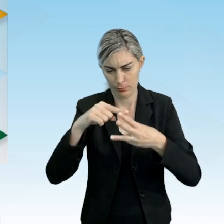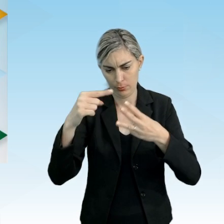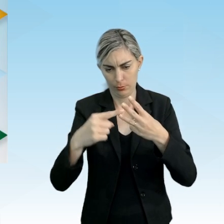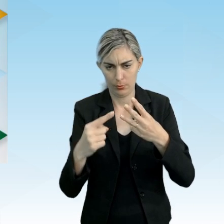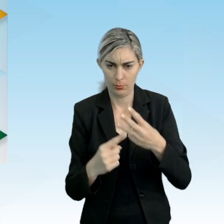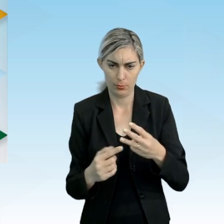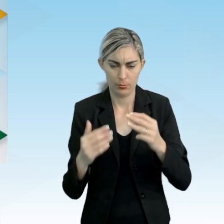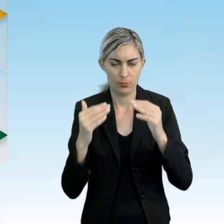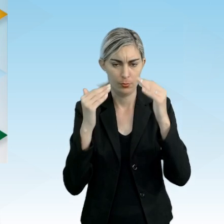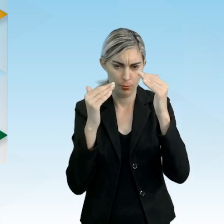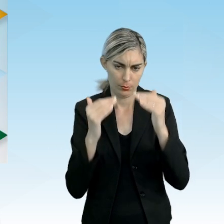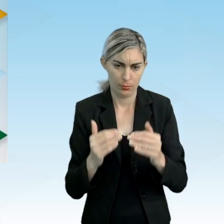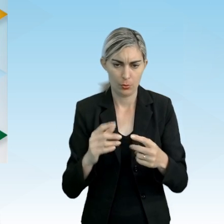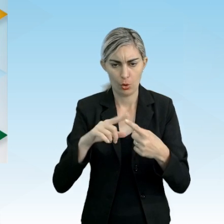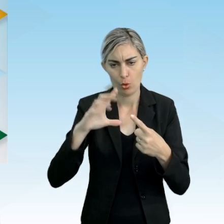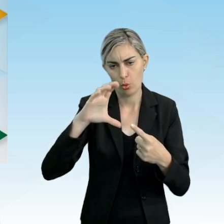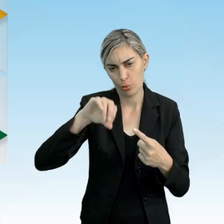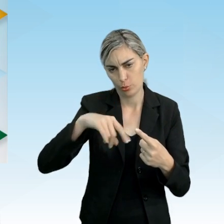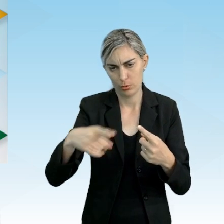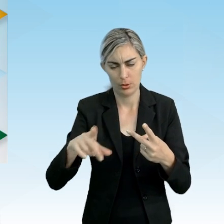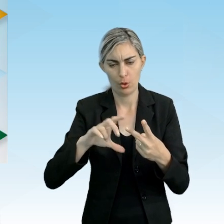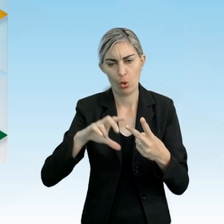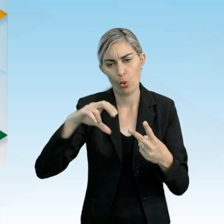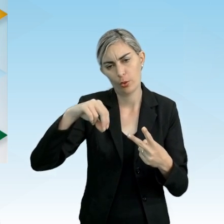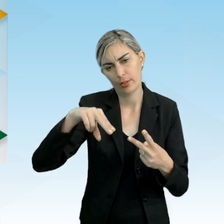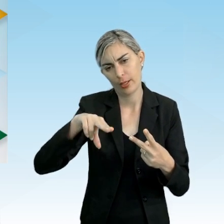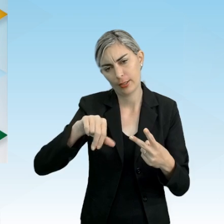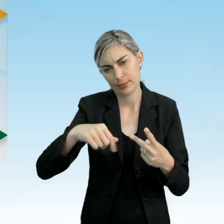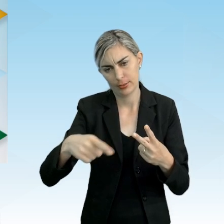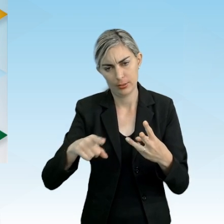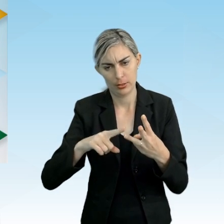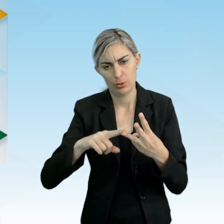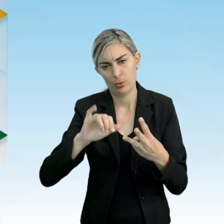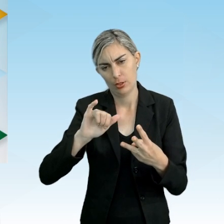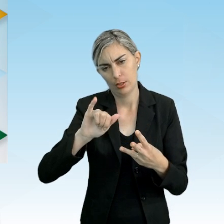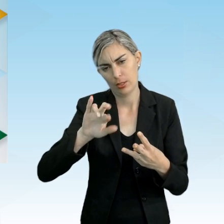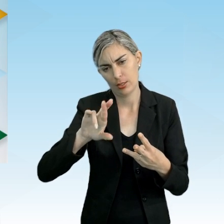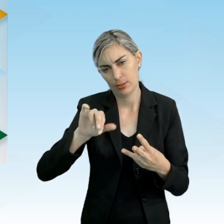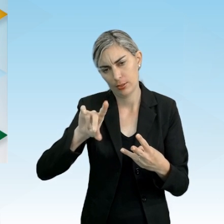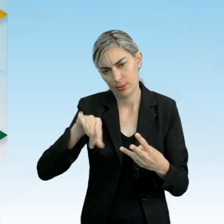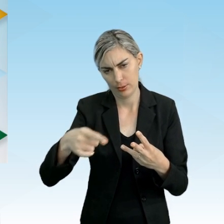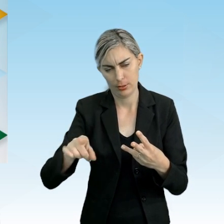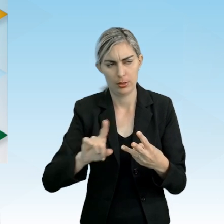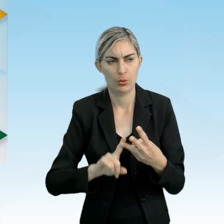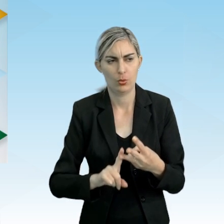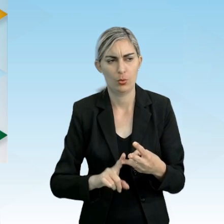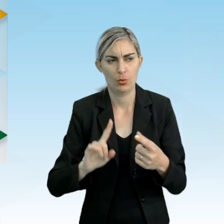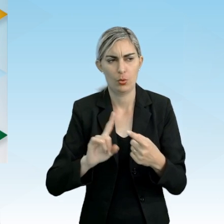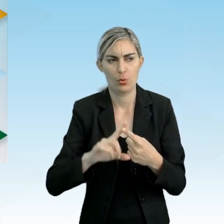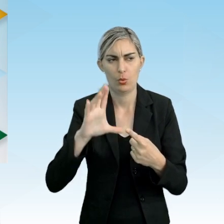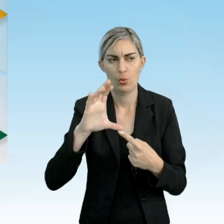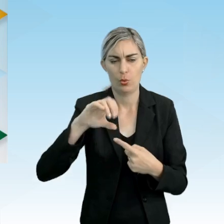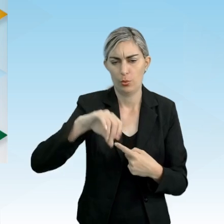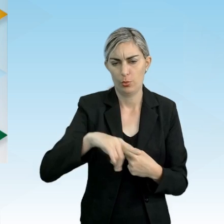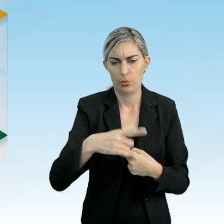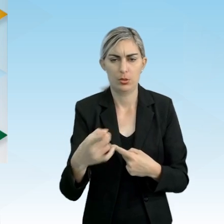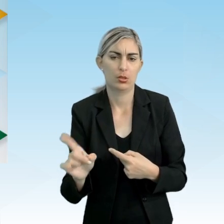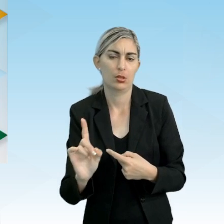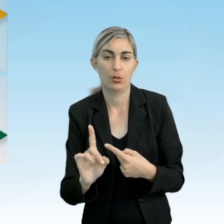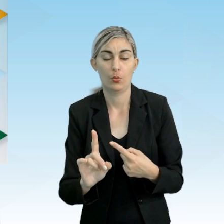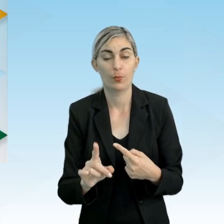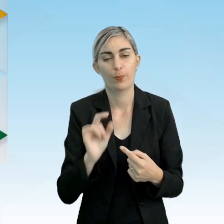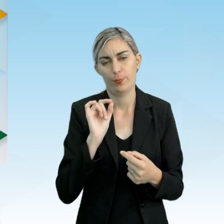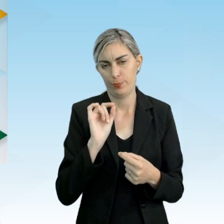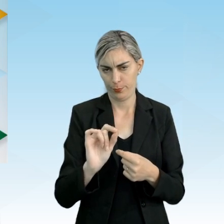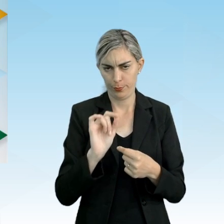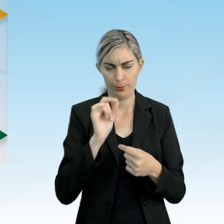propagação de calor condução convecção e irradiação quando se fala de condução é o seguinte